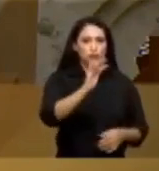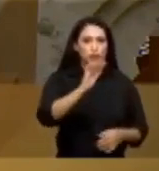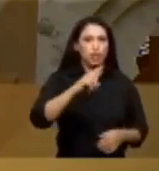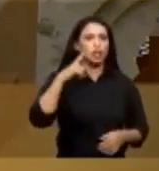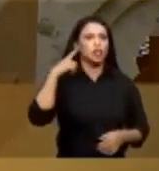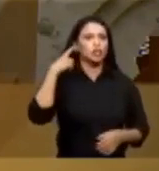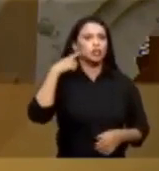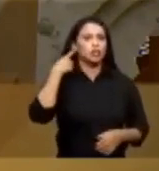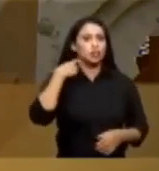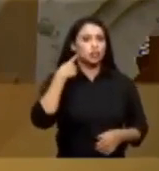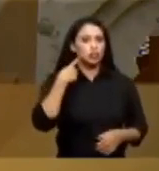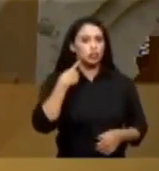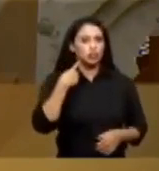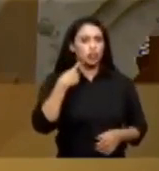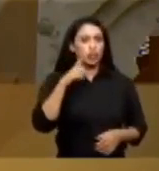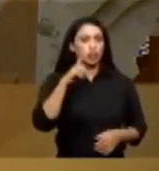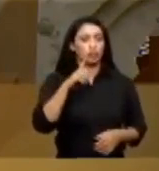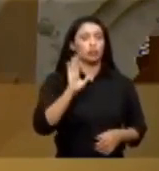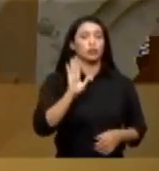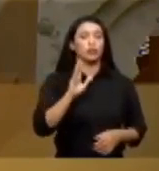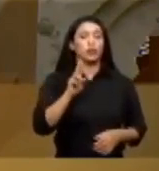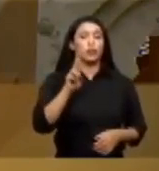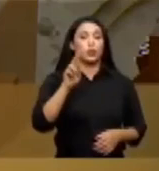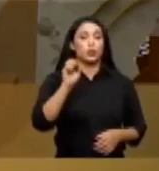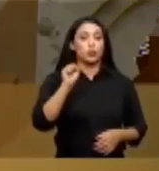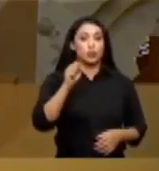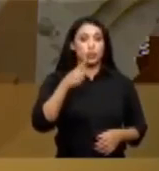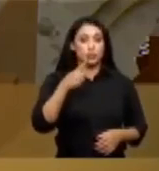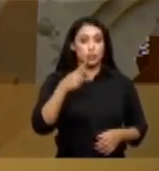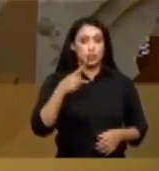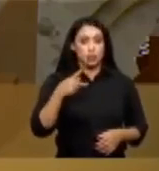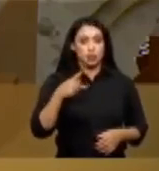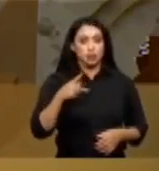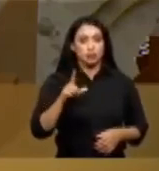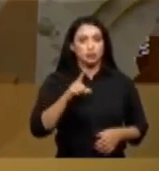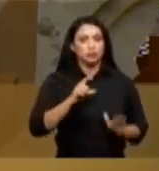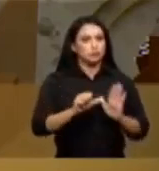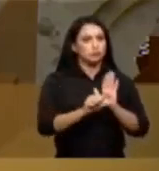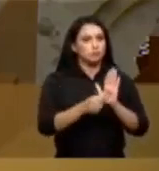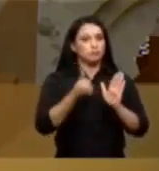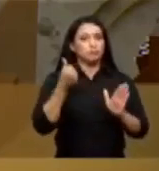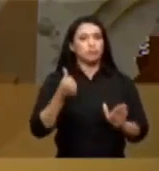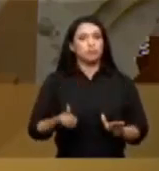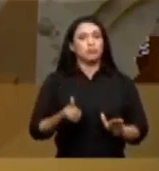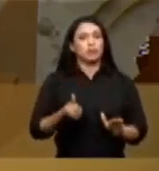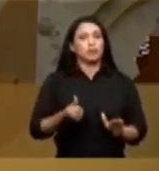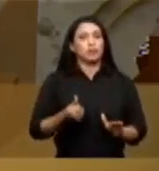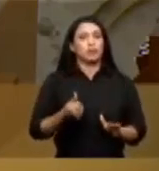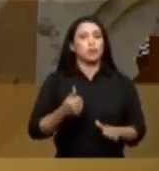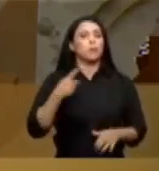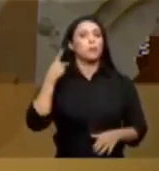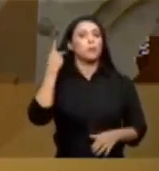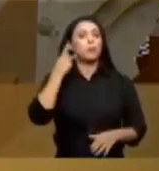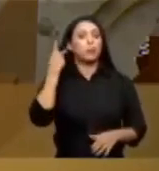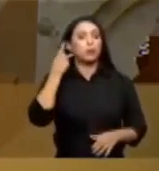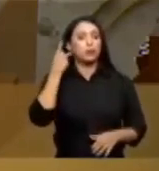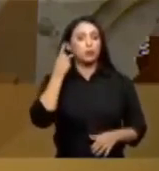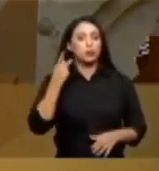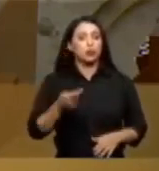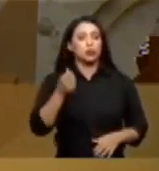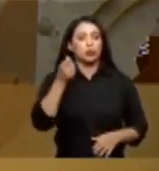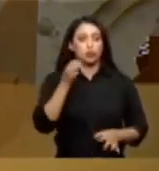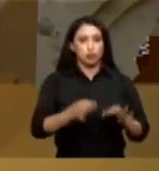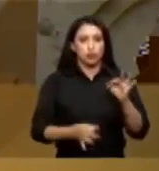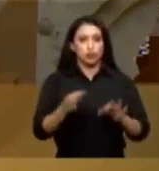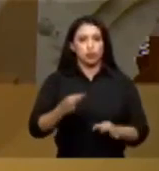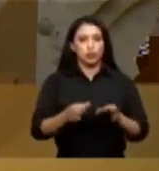de Direito da USP, Vossa Excelência foi primeiro colocado no concurso para promotor de justiça. Fez carreira